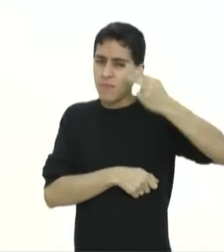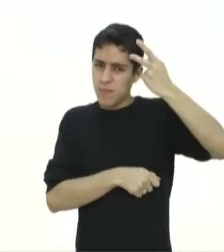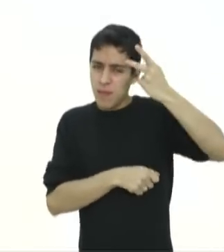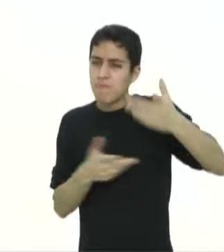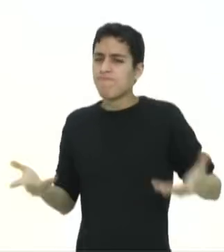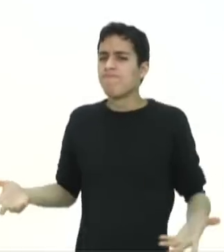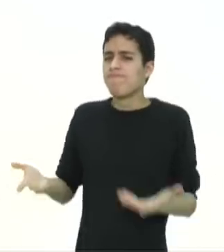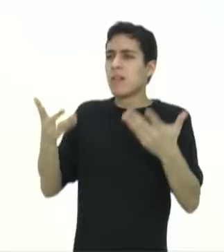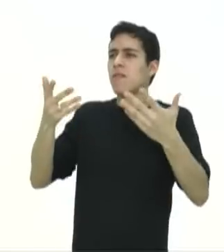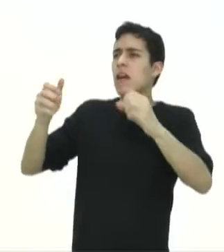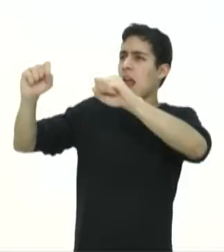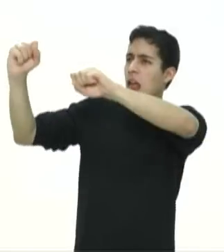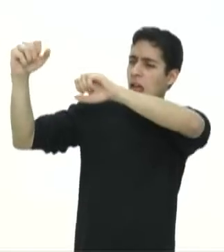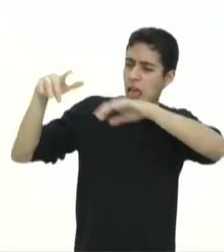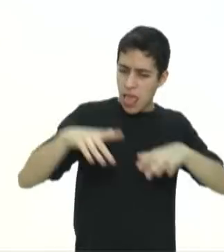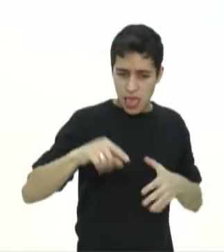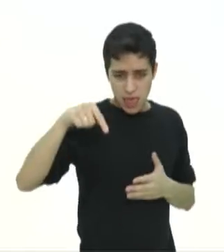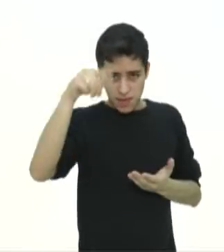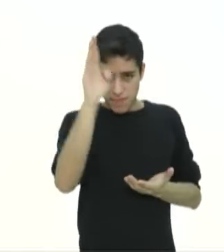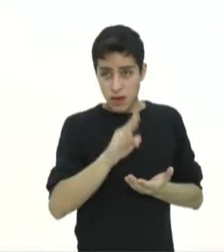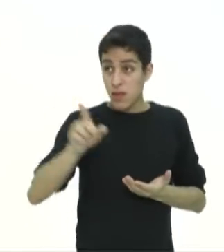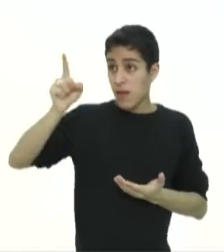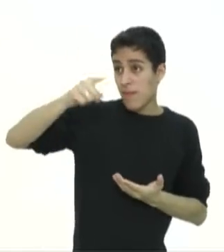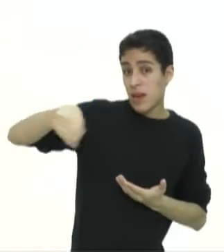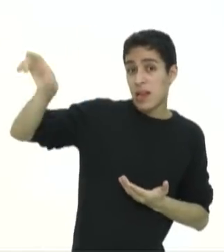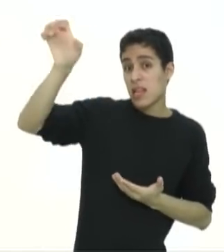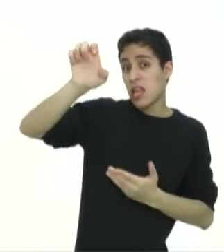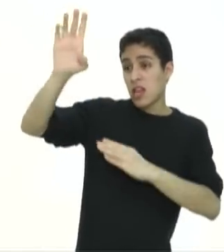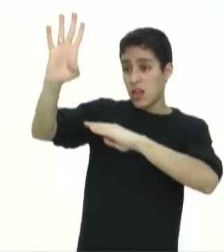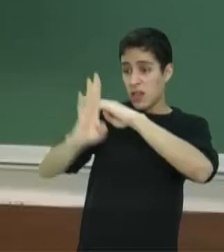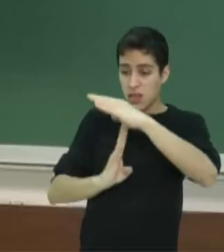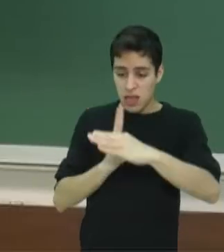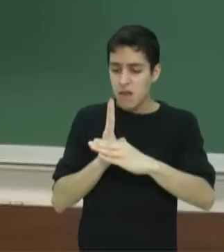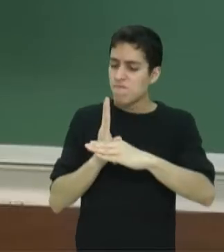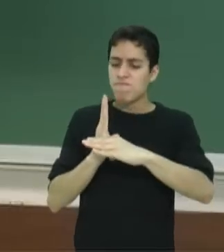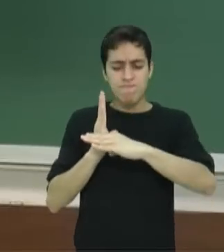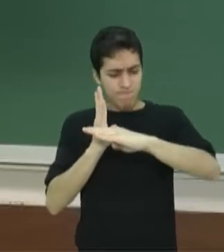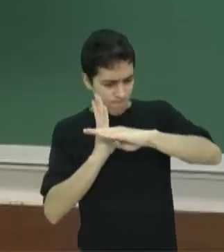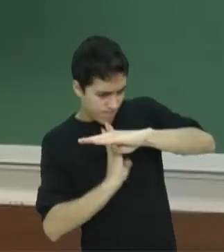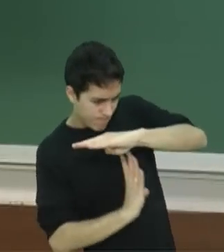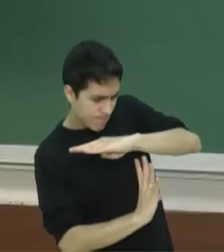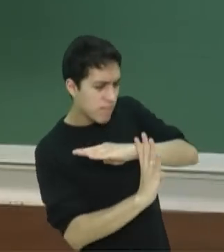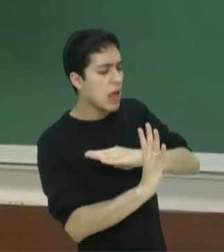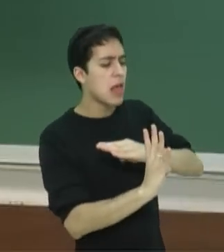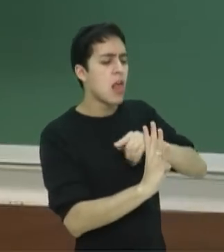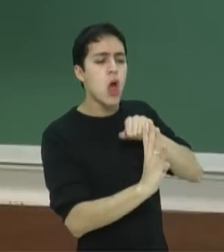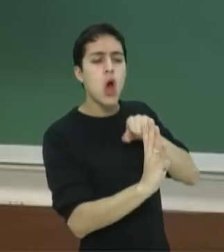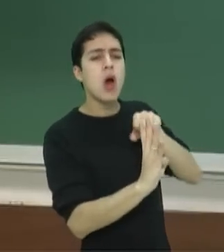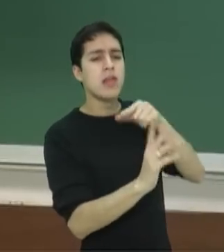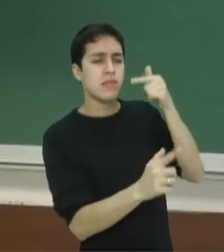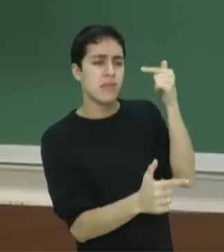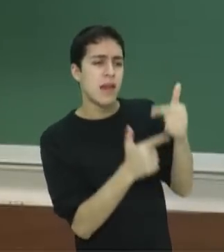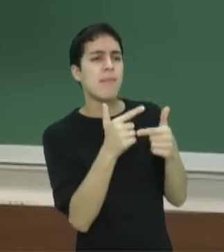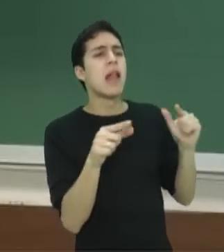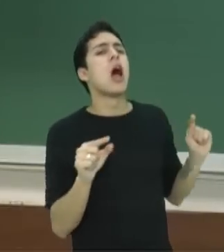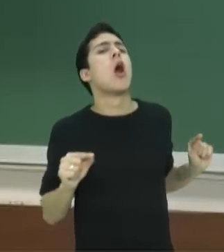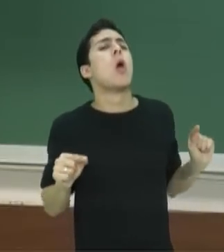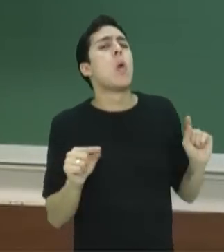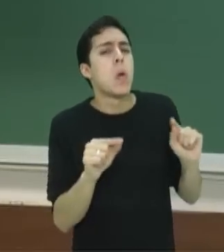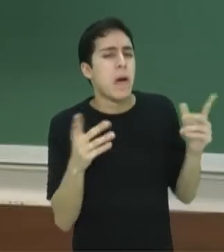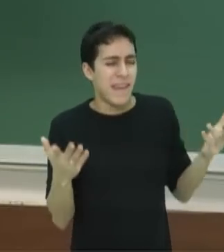trabalhassem principalmente no cultivo do, né, ou da, então aqui você vai ter que ver, tá fácil, eu acabei de dar uma